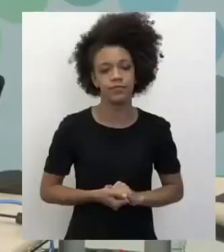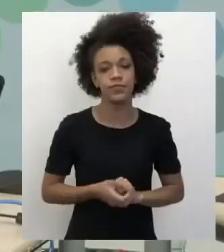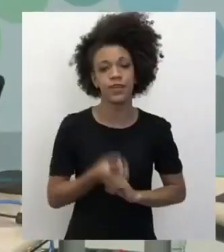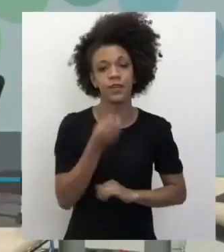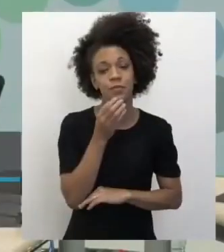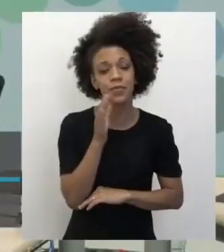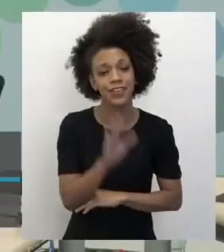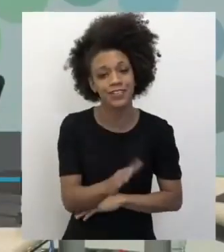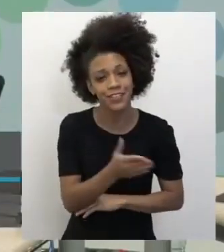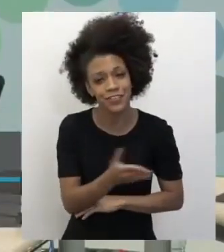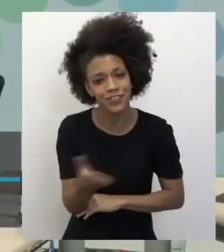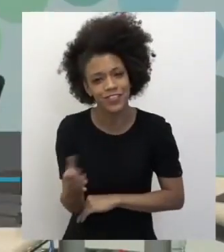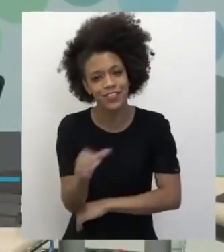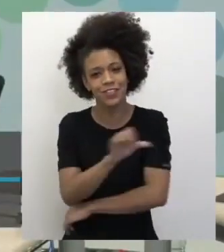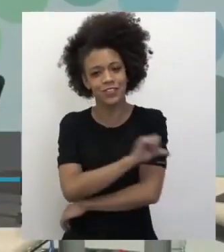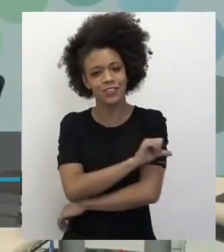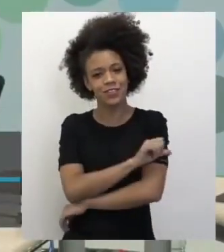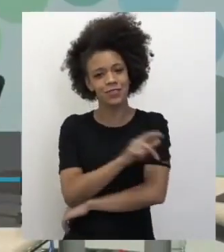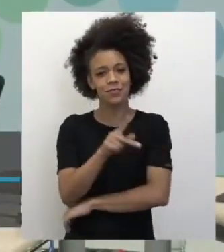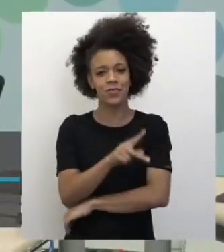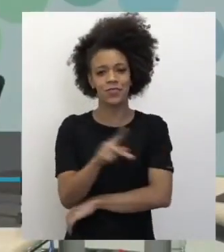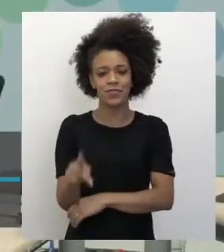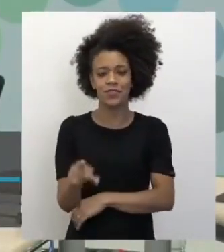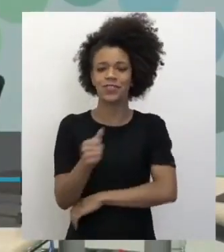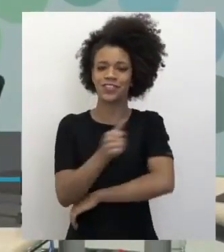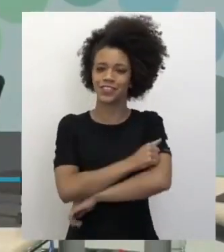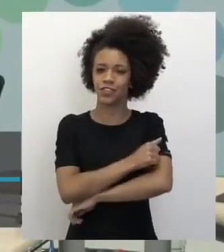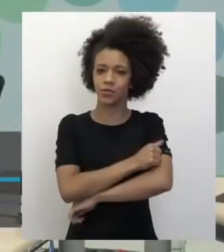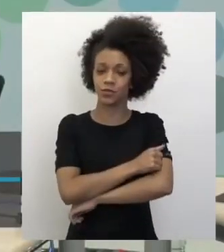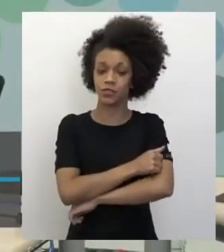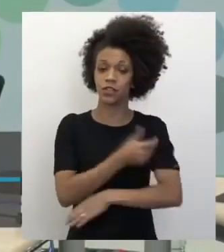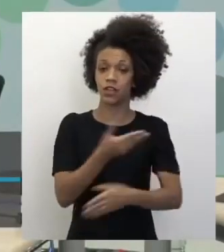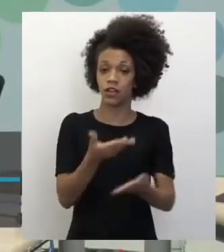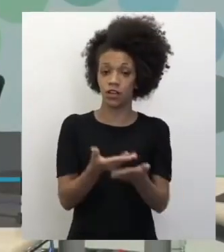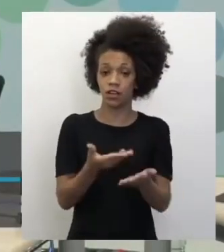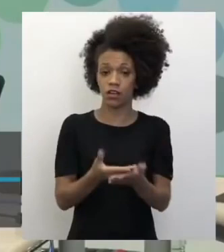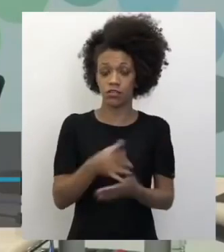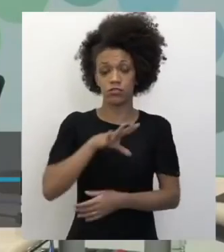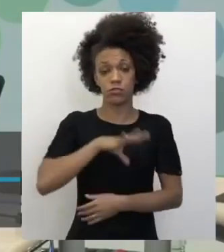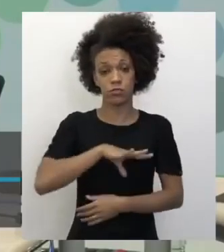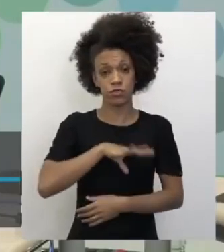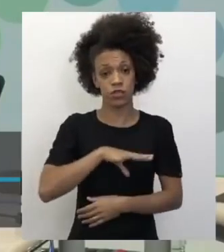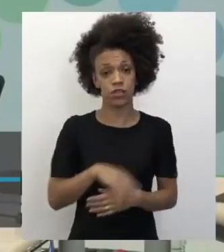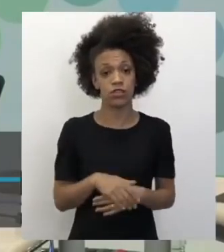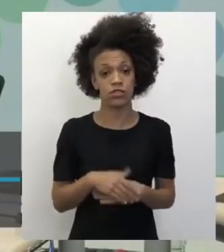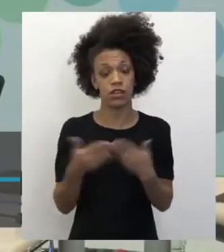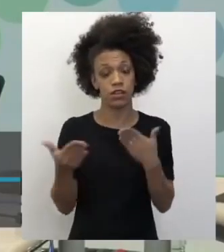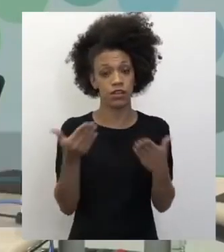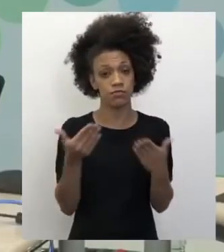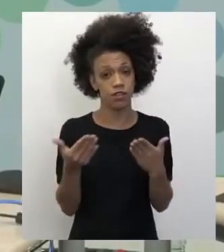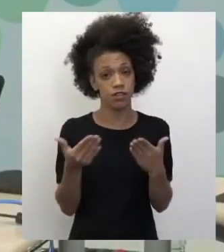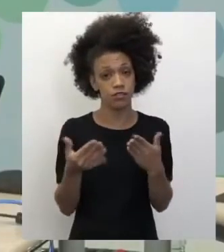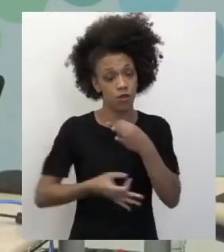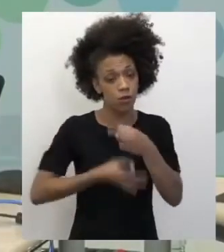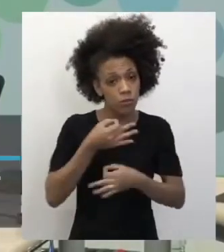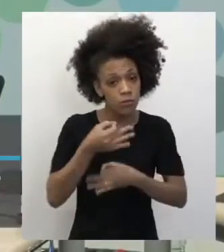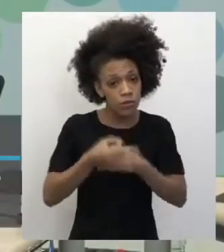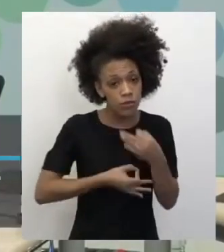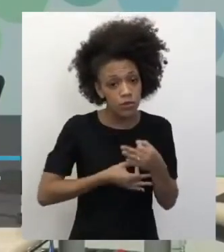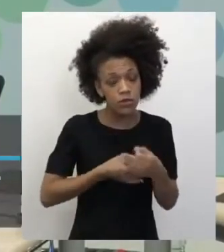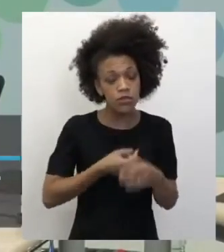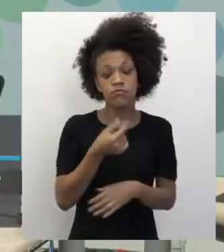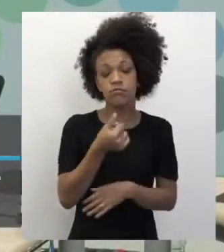Boa tarde, nono ano, boa tarde, professores e alunos. Mais uma aula de língua portuguesa, analisando argumentos, parte